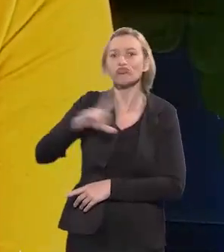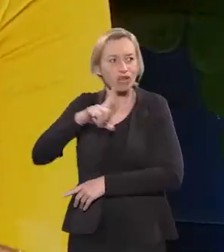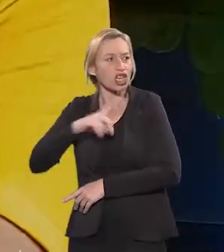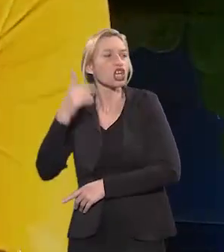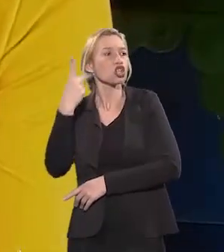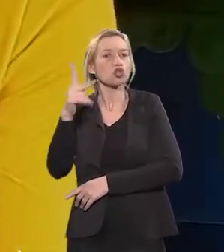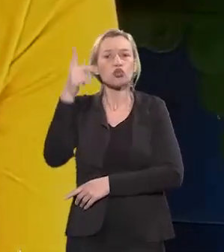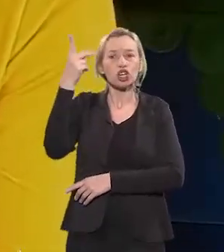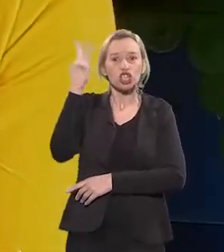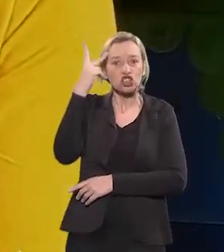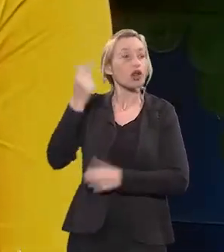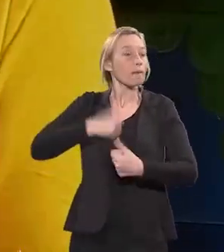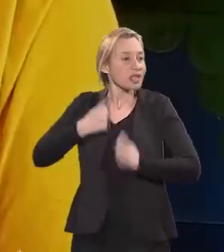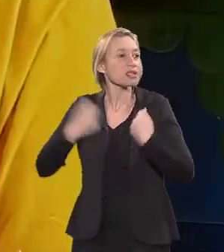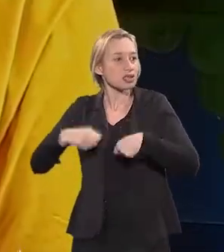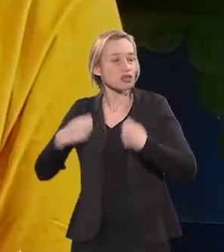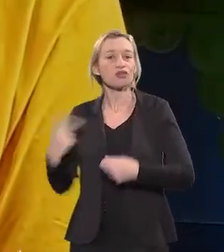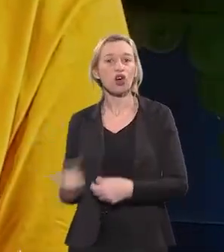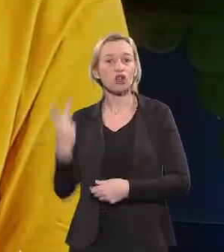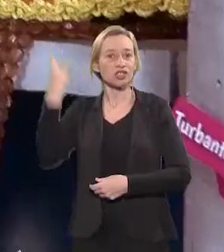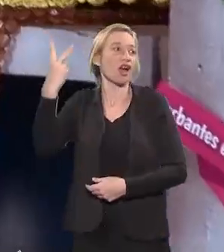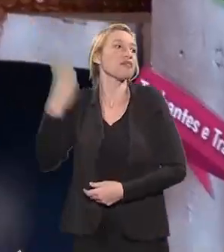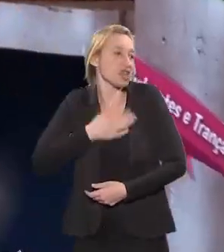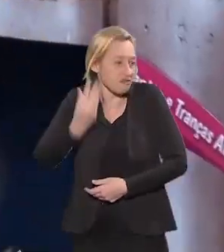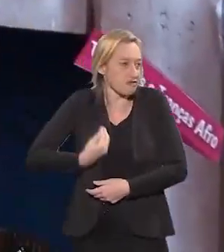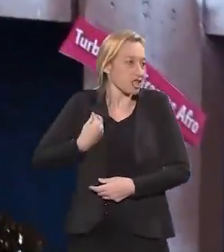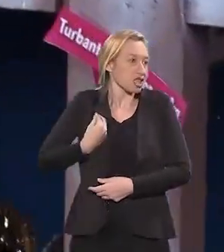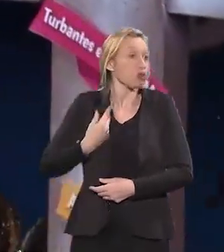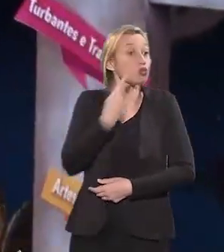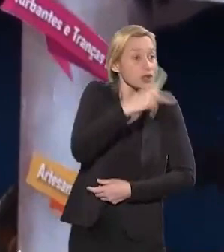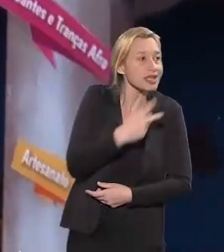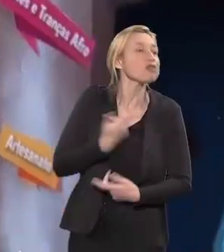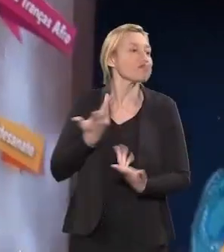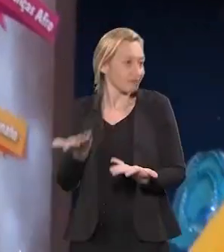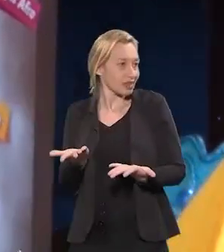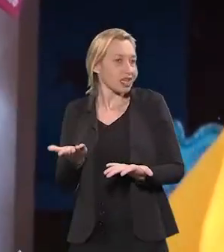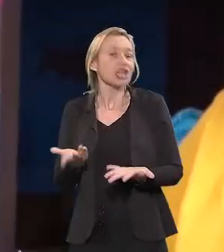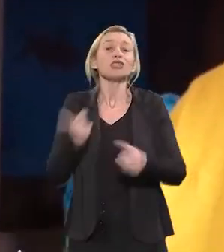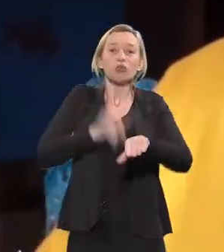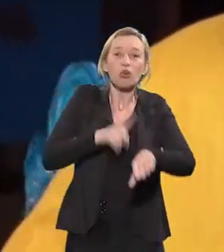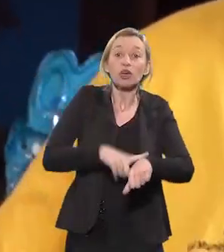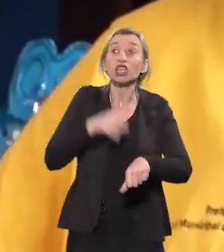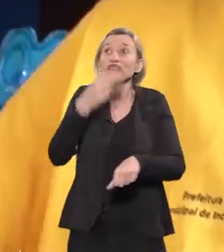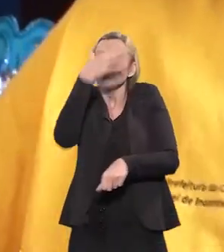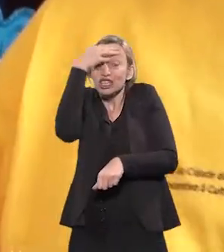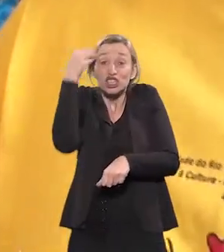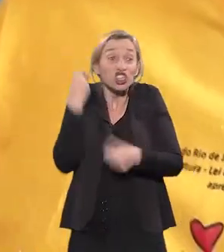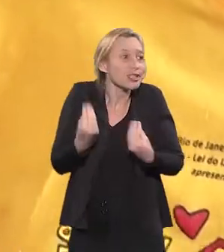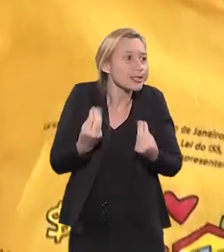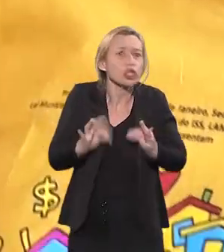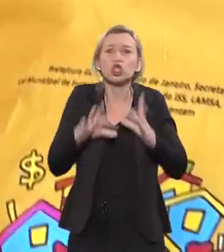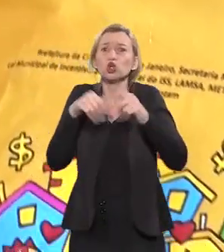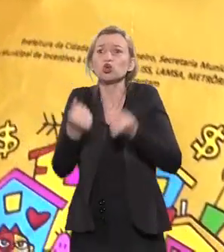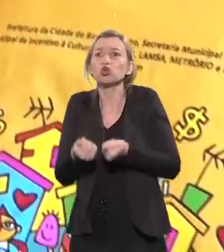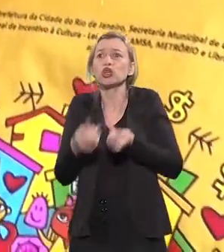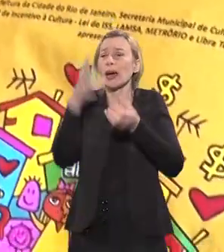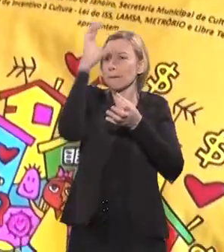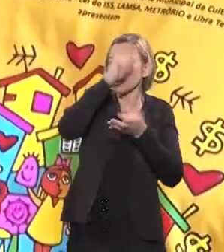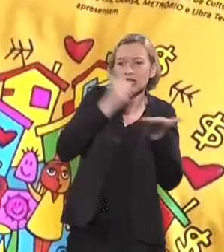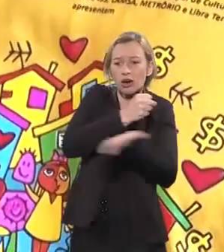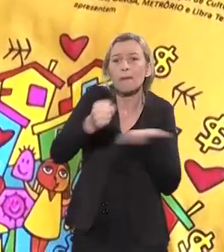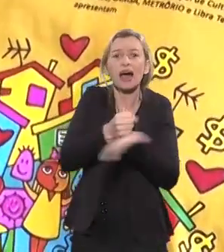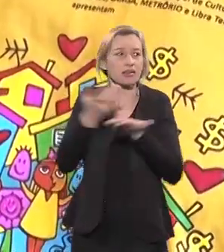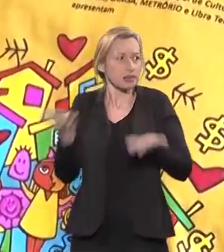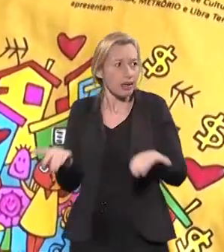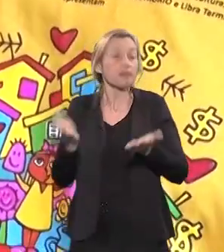né? Cada um tem a sua história, eu preciso valorizar o que é meu, né? Eu preciso valorizar o que é nosso. A gente, né, tá num momento que a gente está esquecendo, né, tudo aquilo que